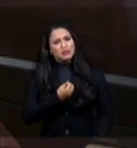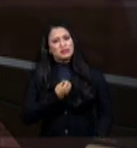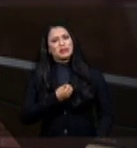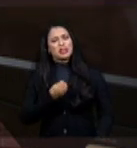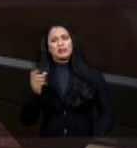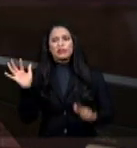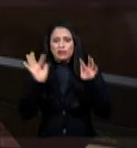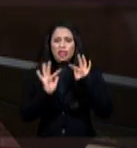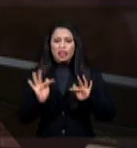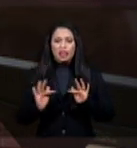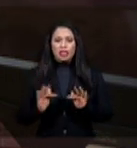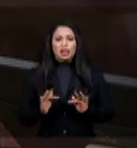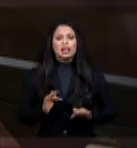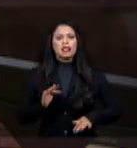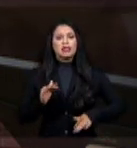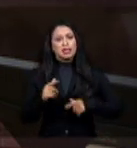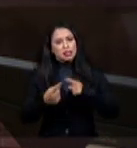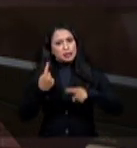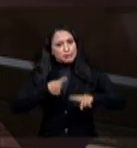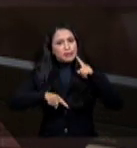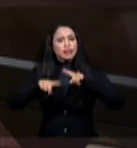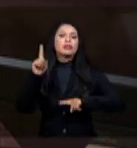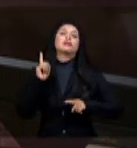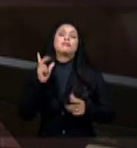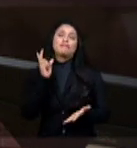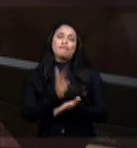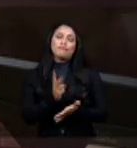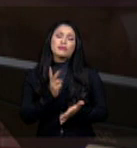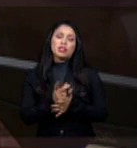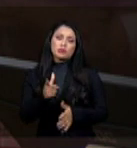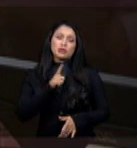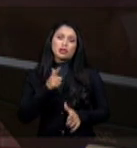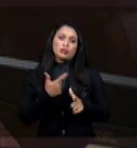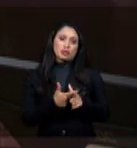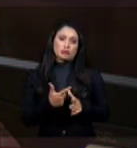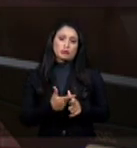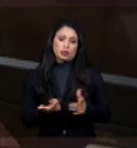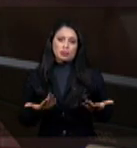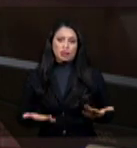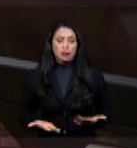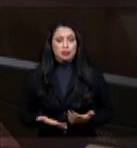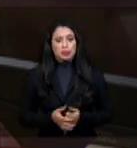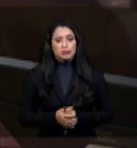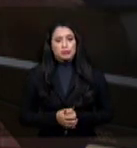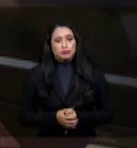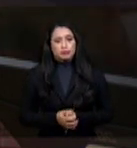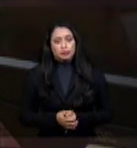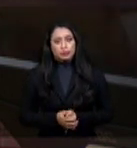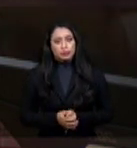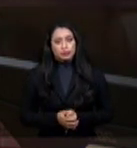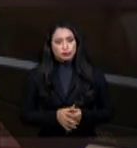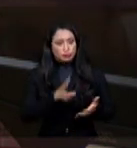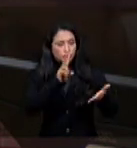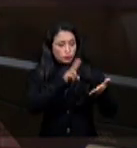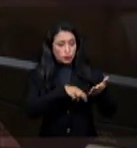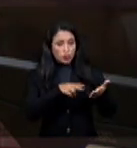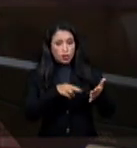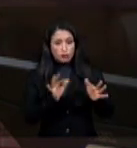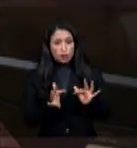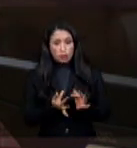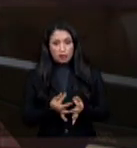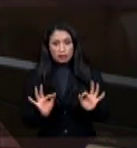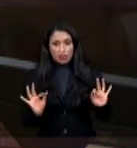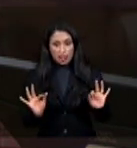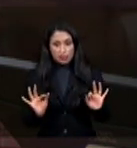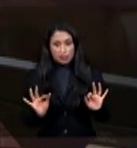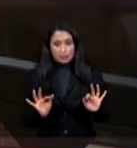vida feliz, apesar daquilo que aconteceu. Eu queria só encerrar lendo aqui uma frase que eu